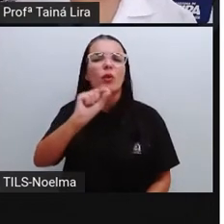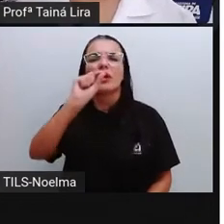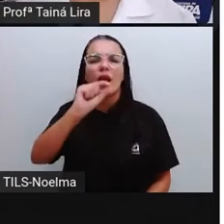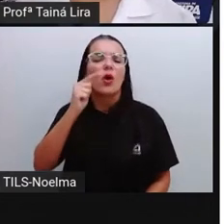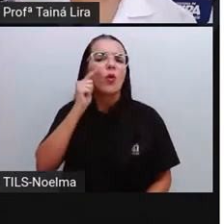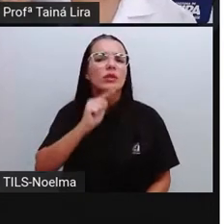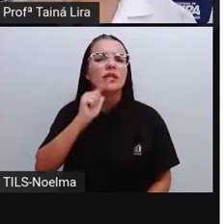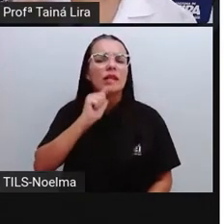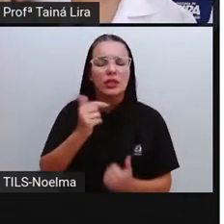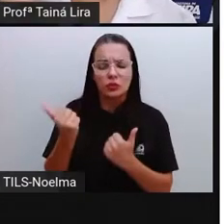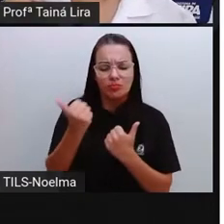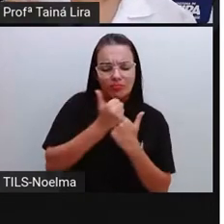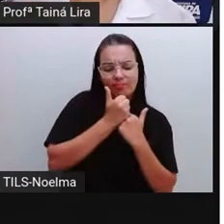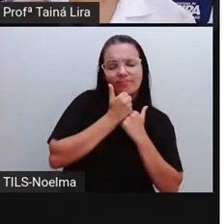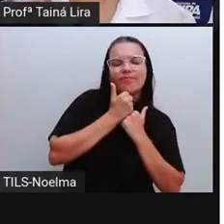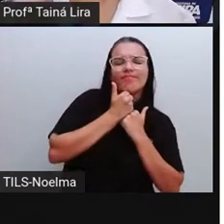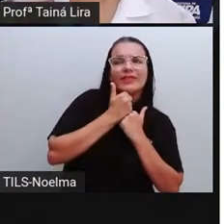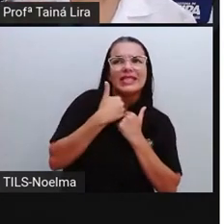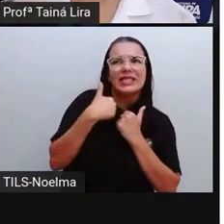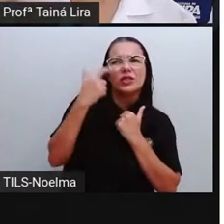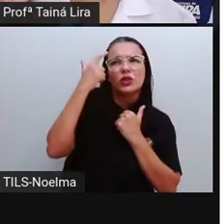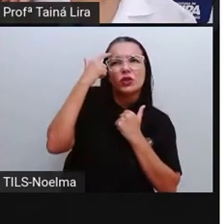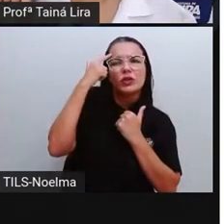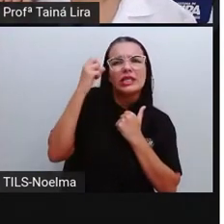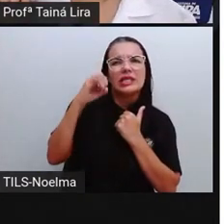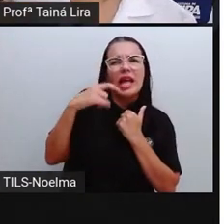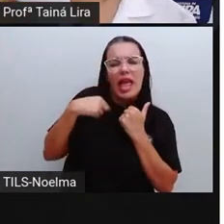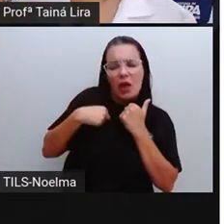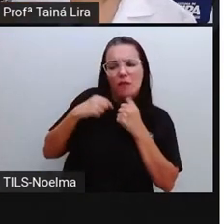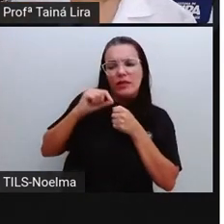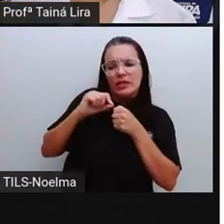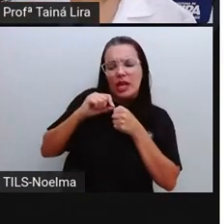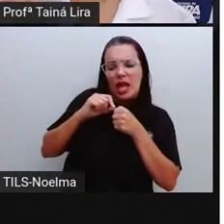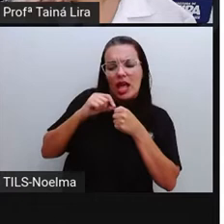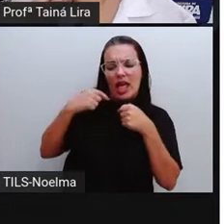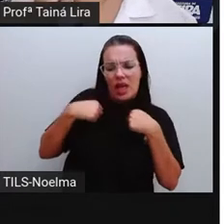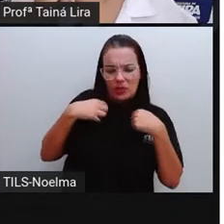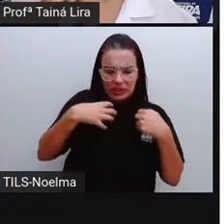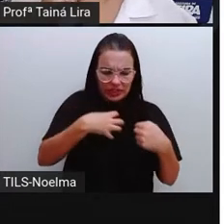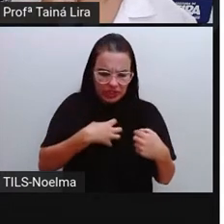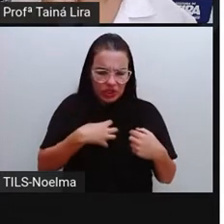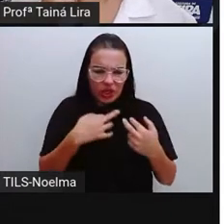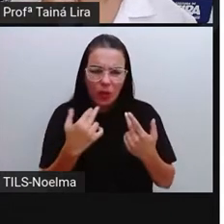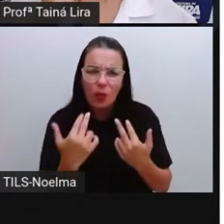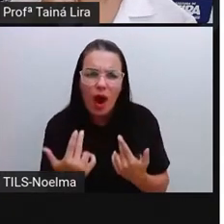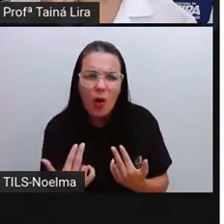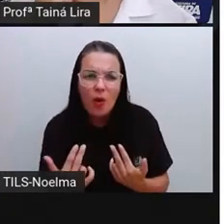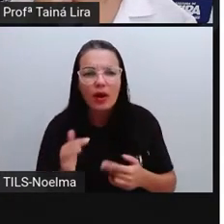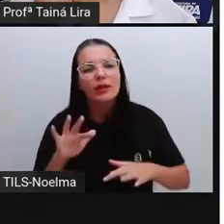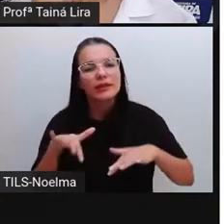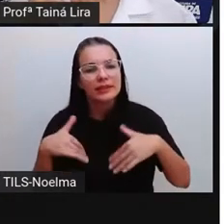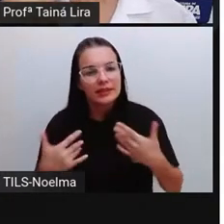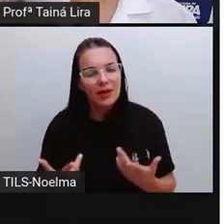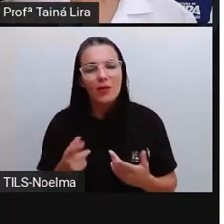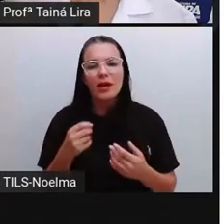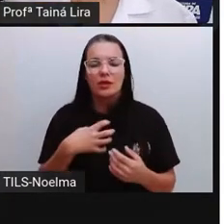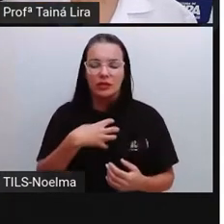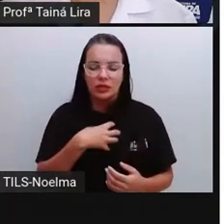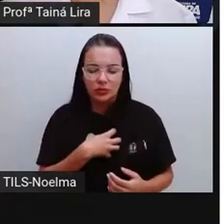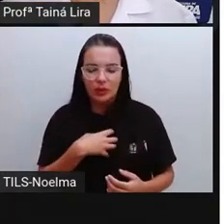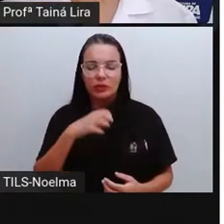das outras pessoas e falar, eu não vou fazer isso não, porque eu não quero sentir o que ela vai sentir, tá?